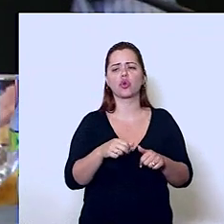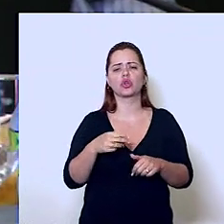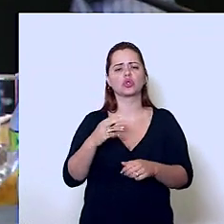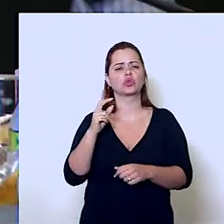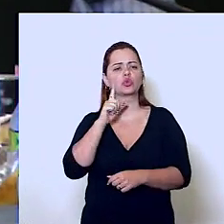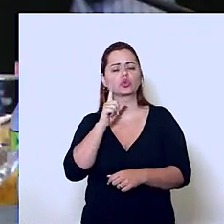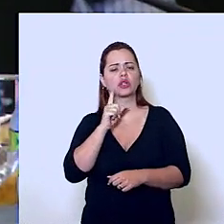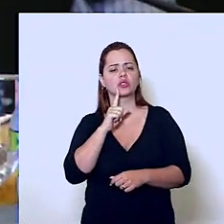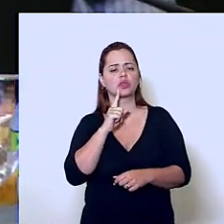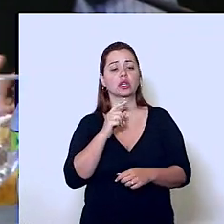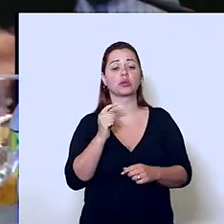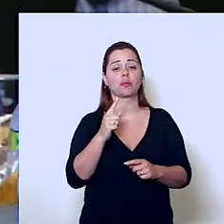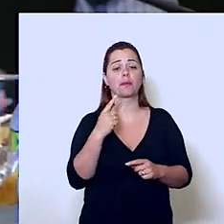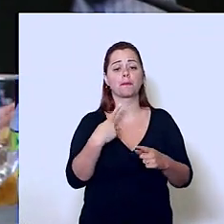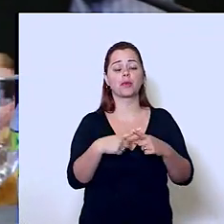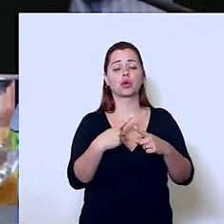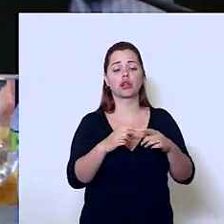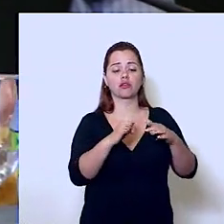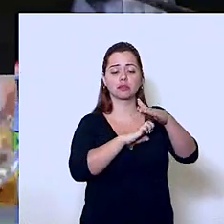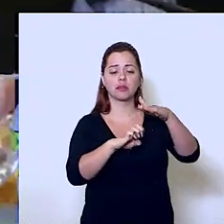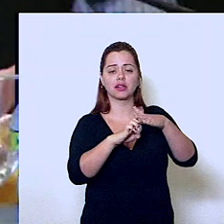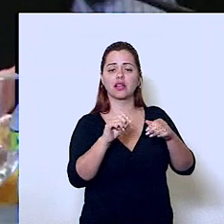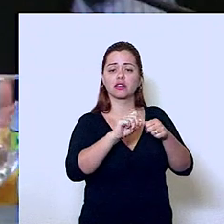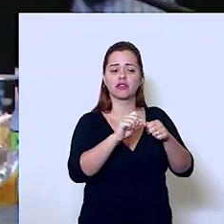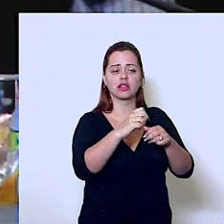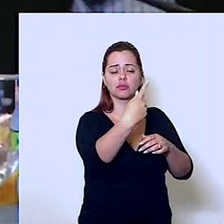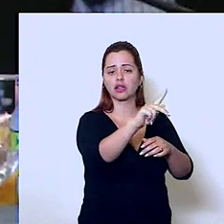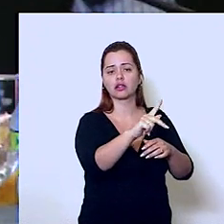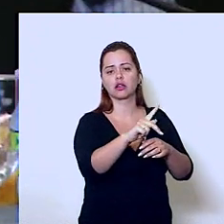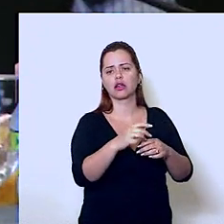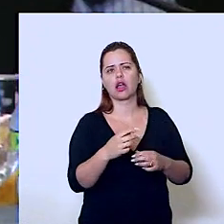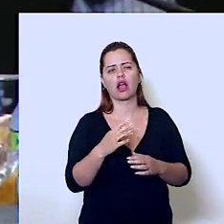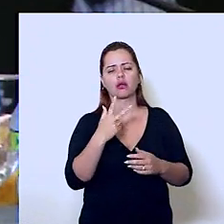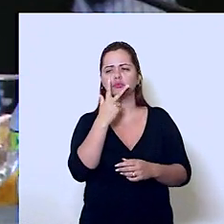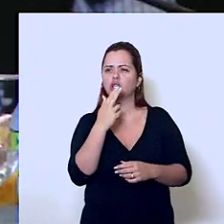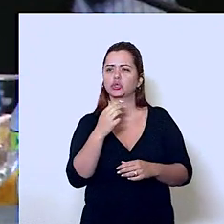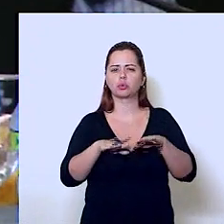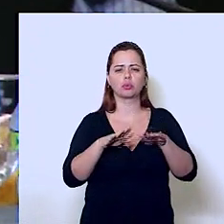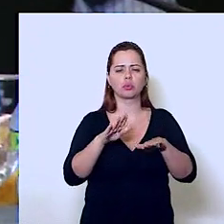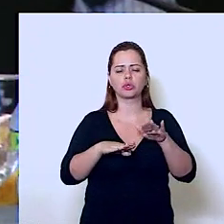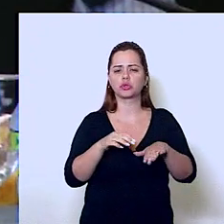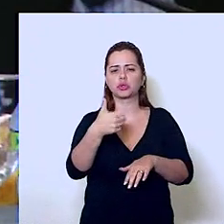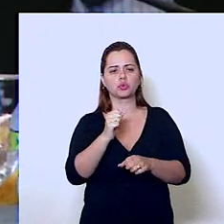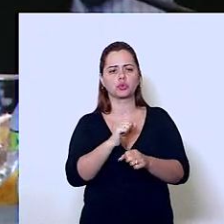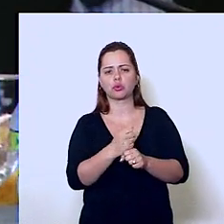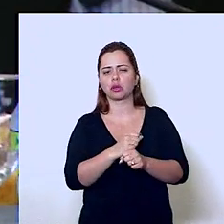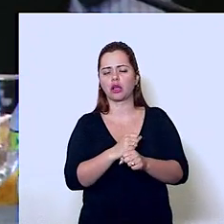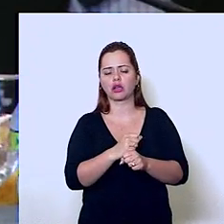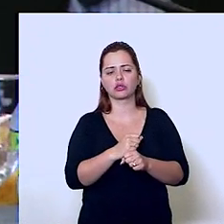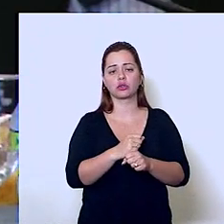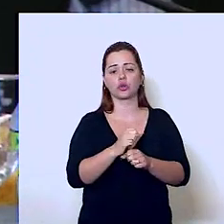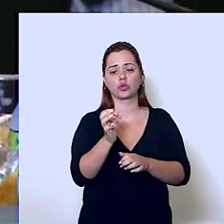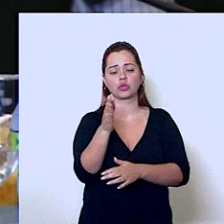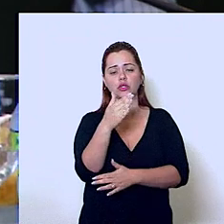empresarial fez para ele. Imagina, ele passou alguns, acho que um ano e pouco lá no consulado em Nova York, já saiu